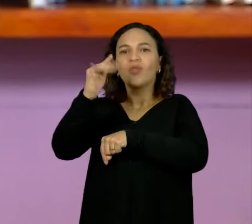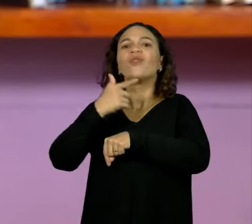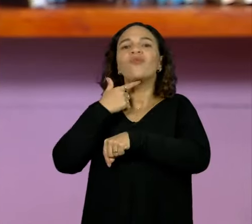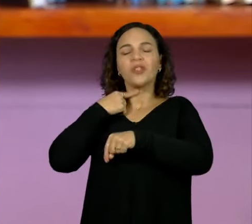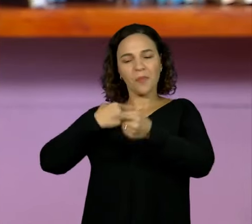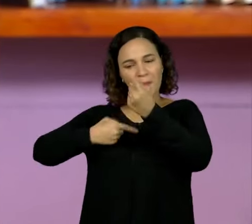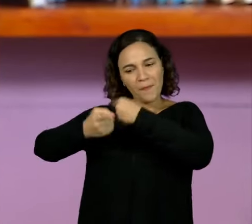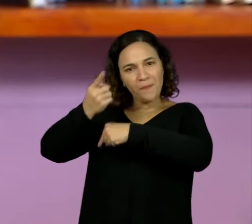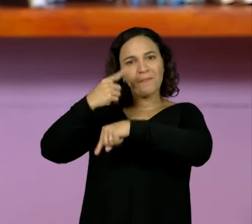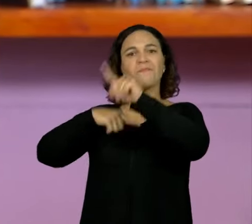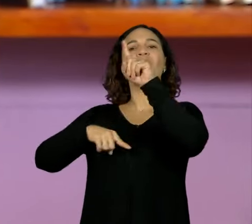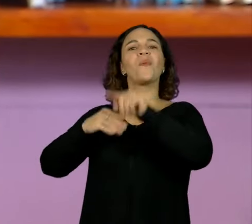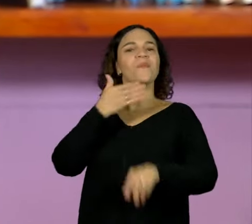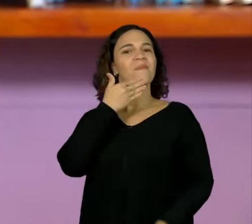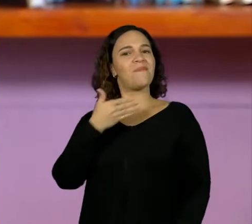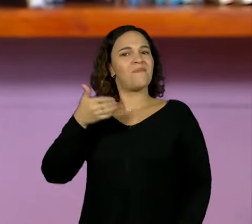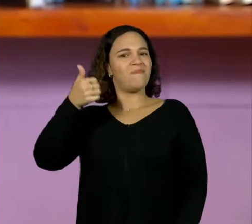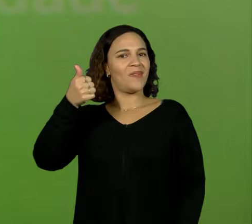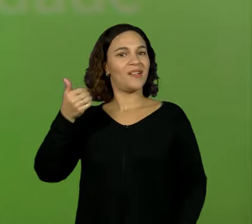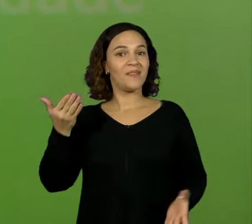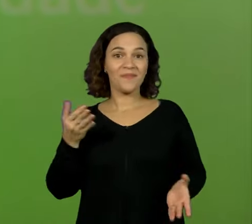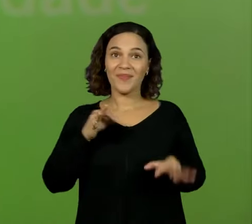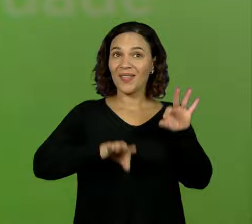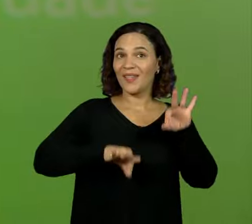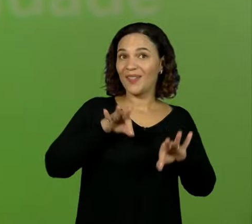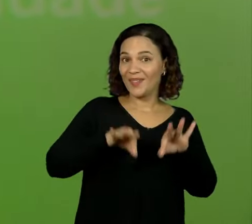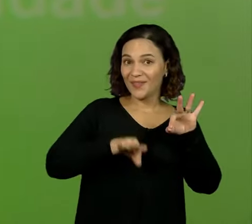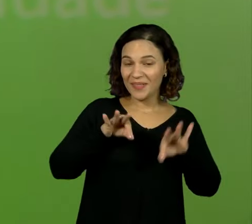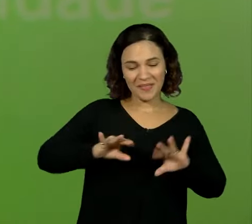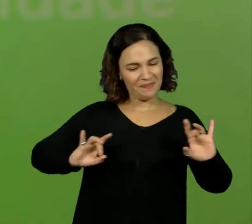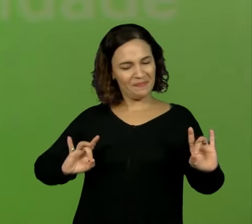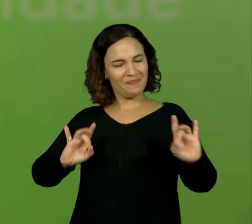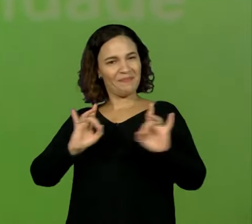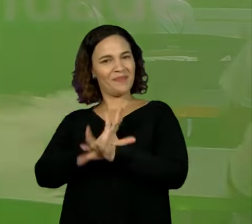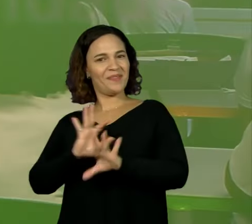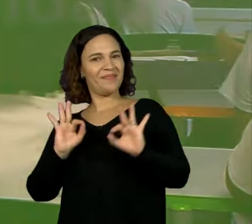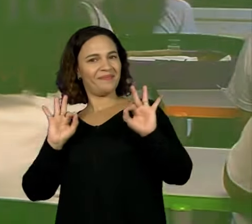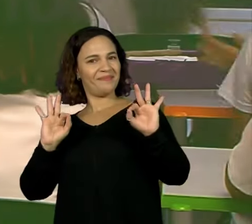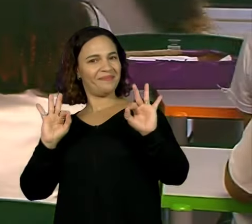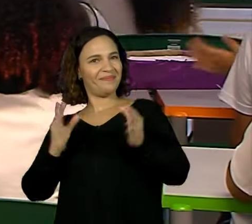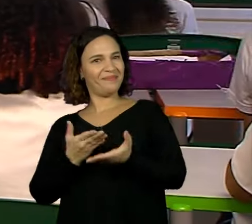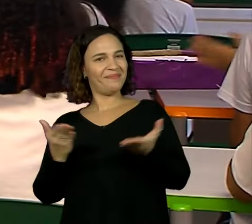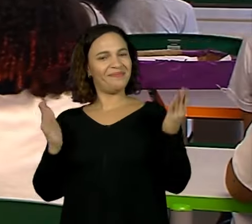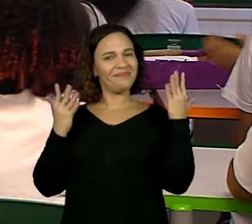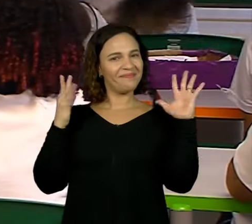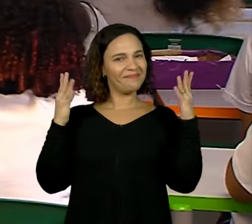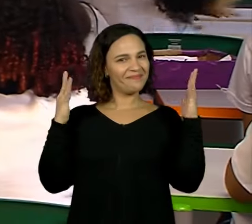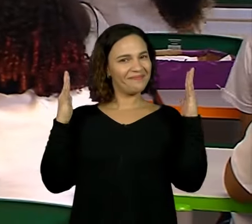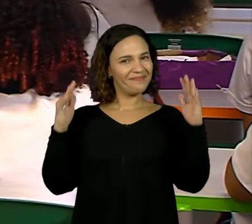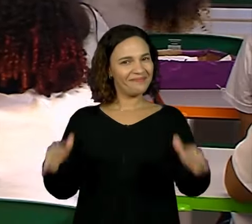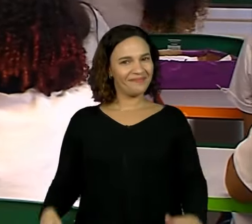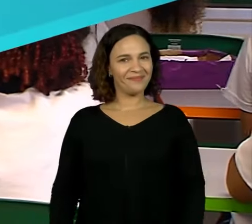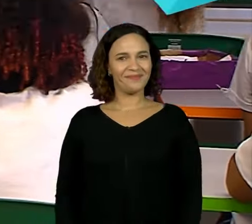criar um futuro melhor. Oficina concluída com sucesso, meninas!